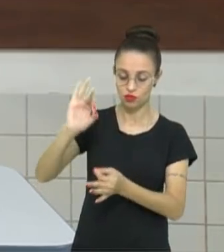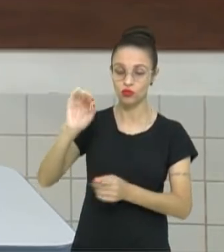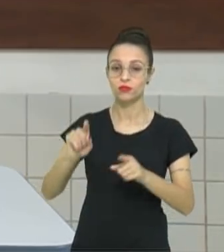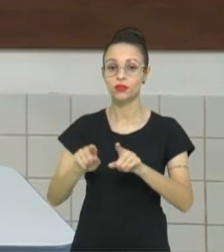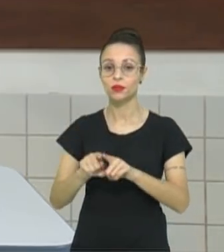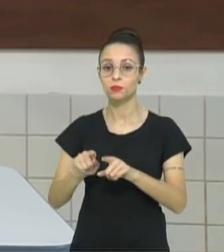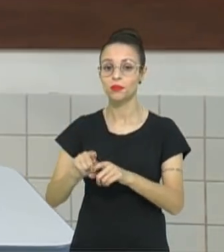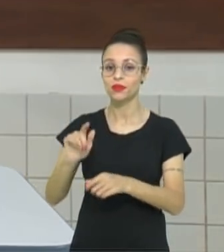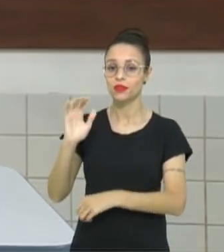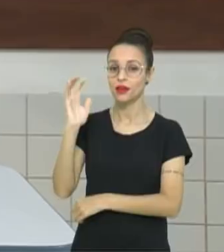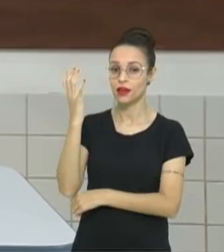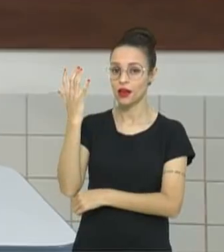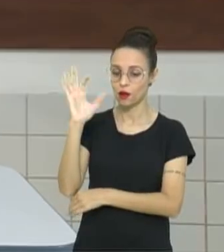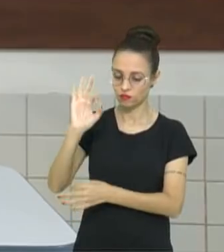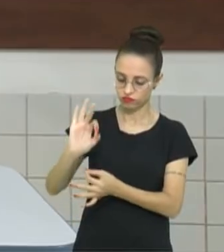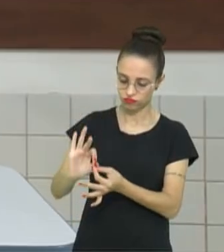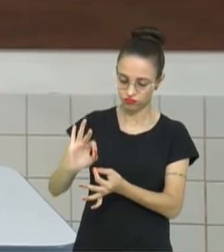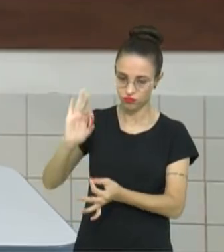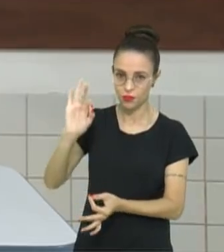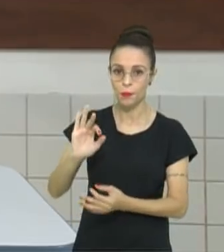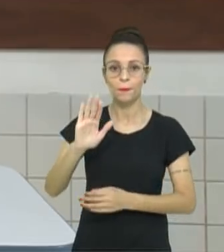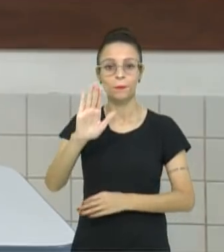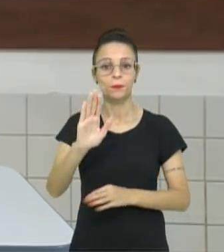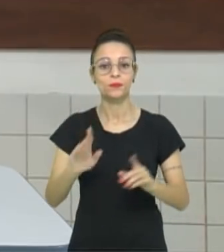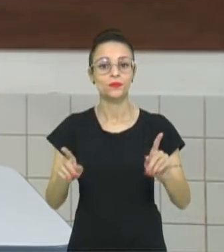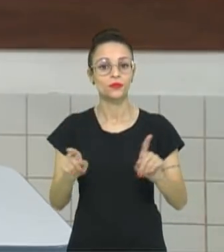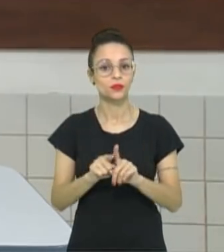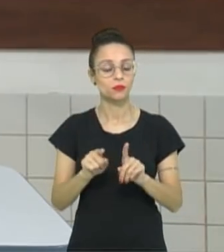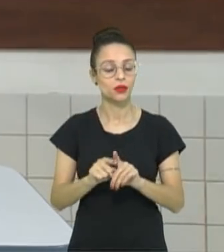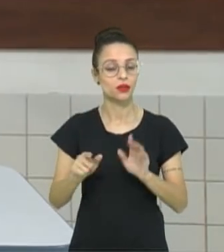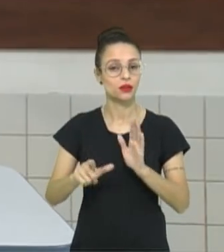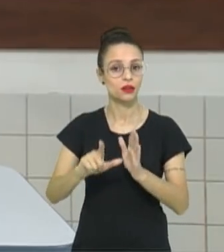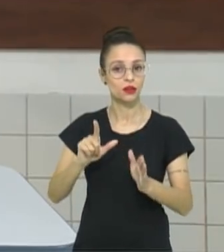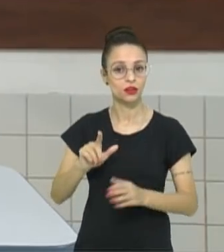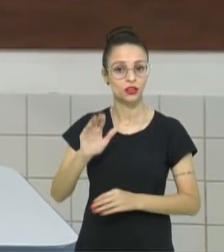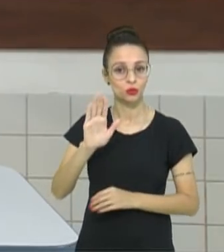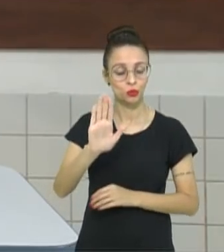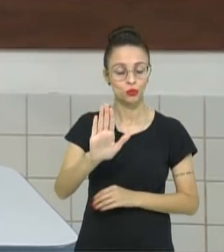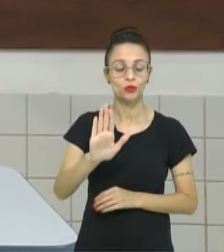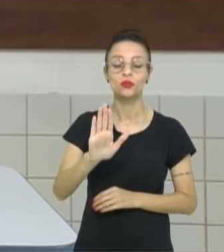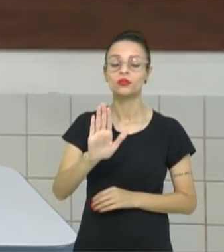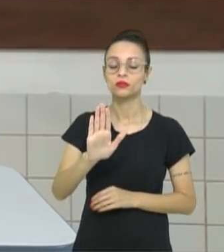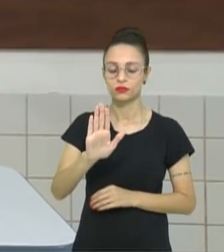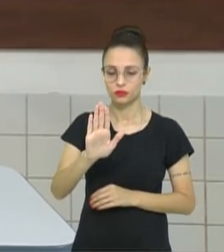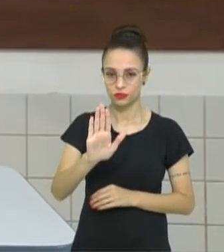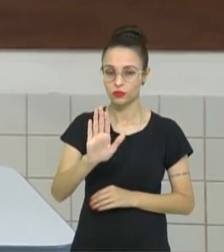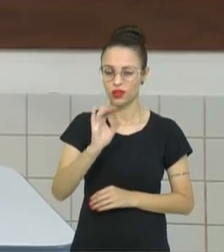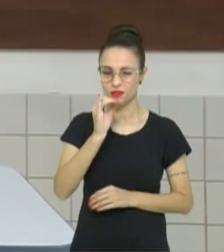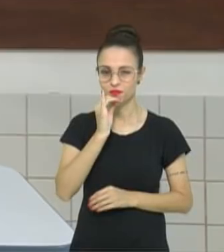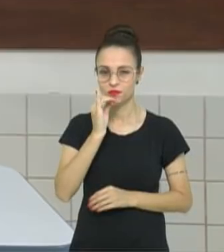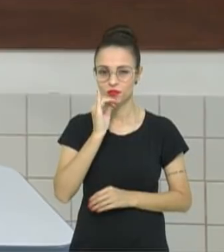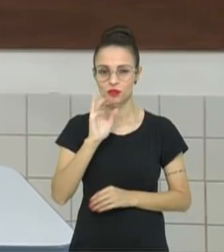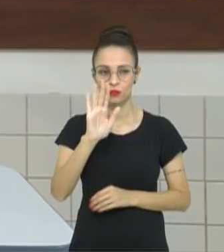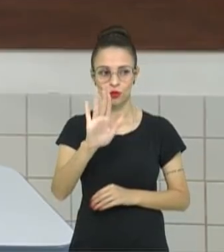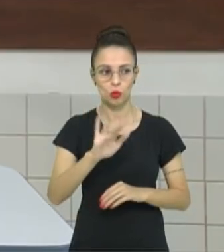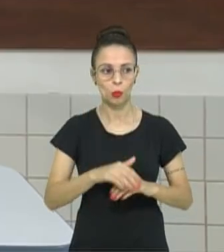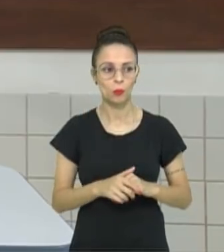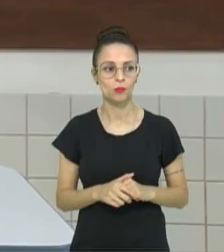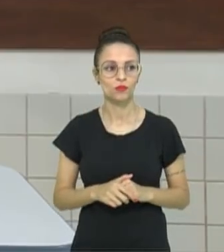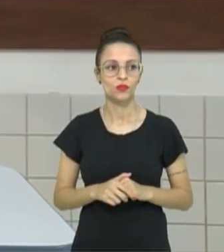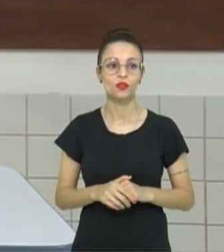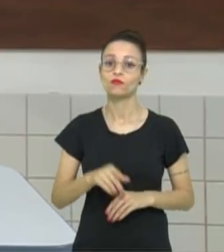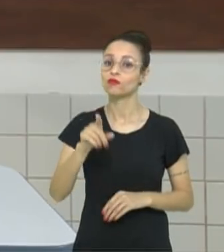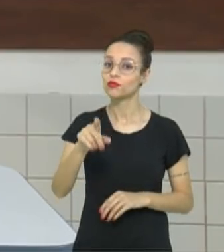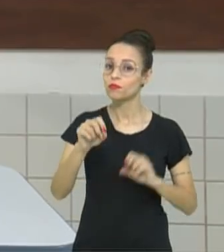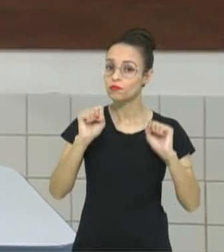árvore. Nós também podemos fazer o seguinte, gente, antes de nós irmos para um exemplo prático.